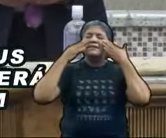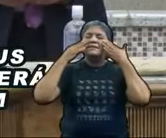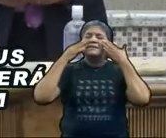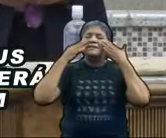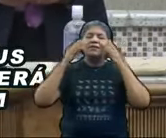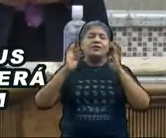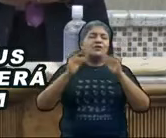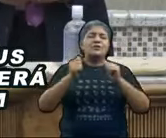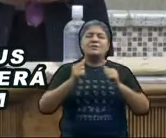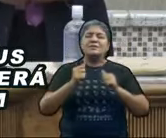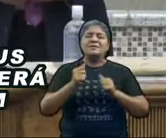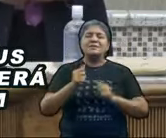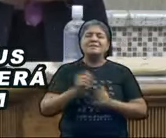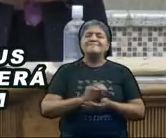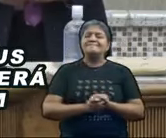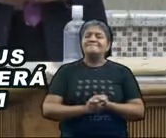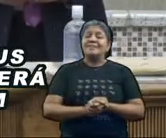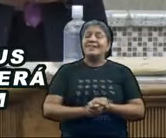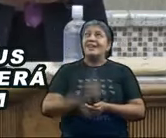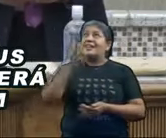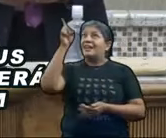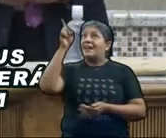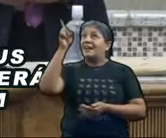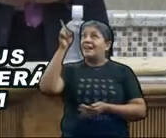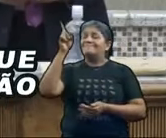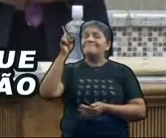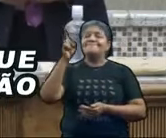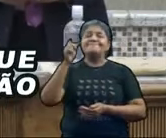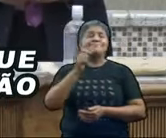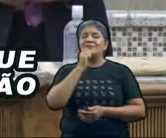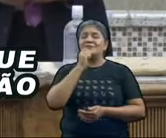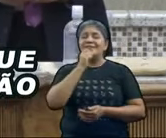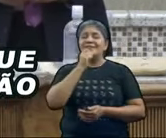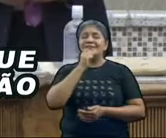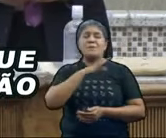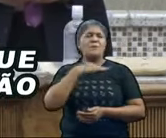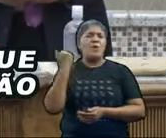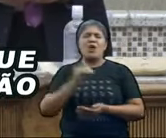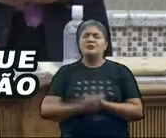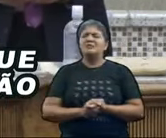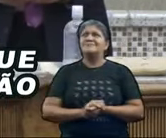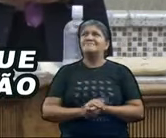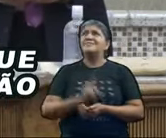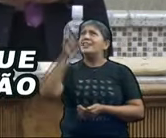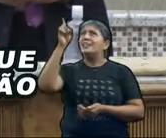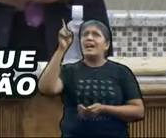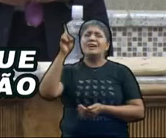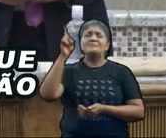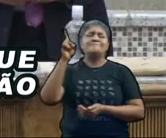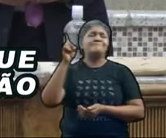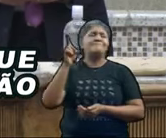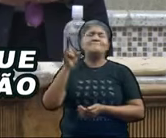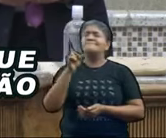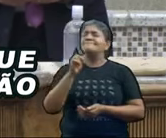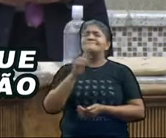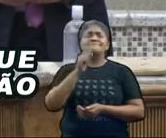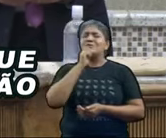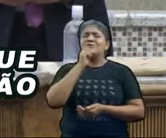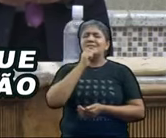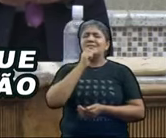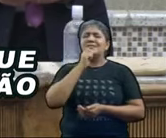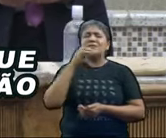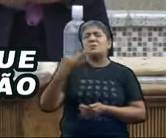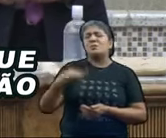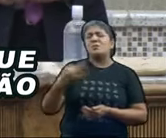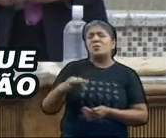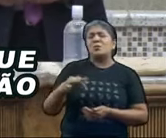mais morte, nem pranto, nem clamor, nem dor, porque já as primeiras coisas são